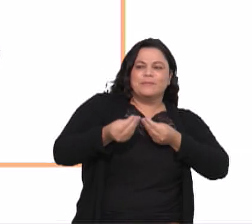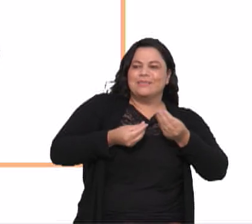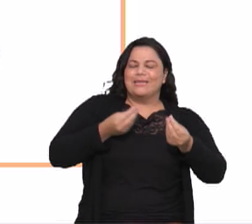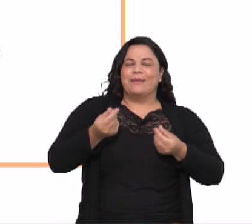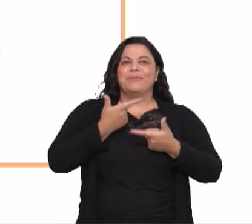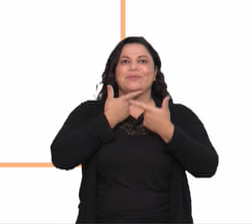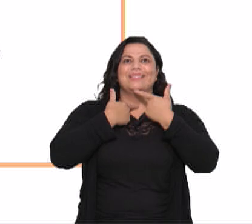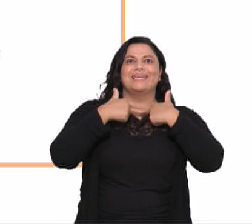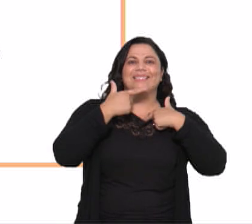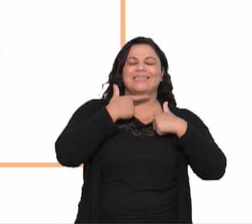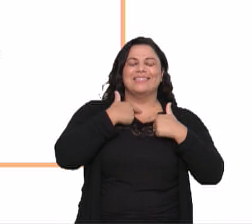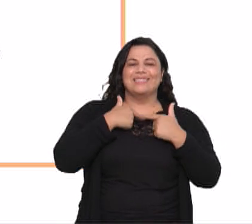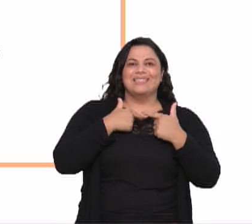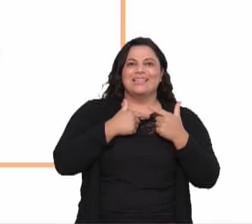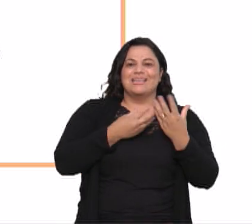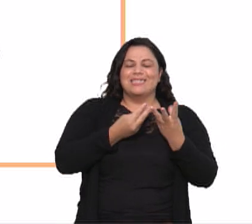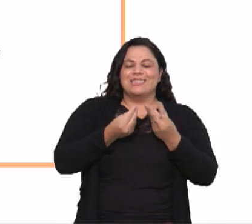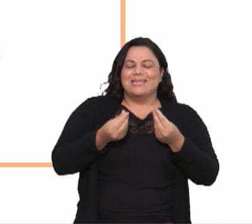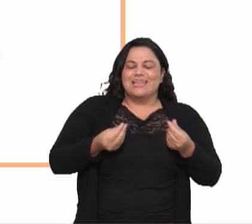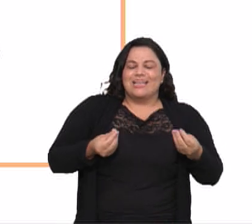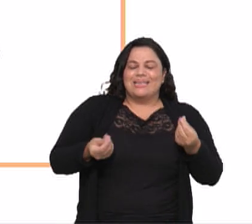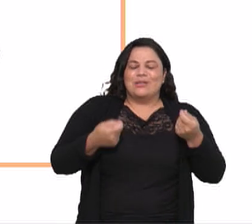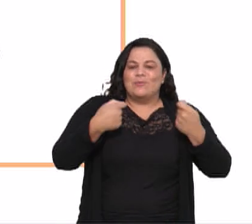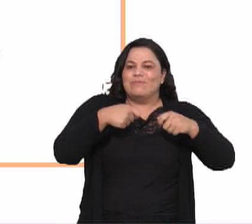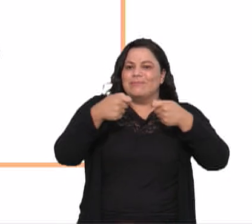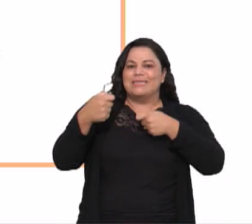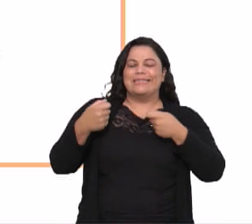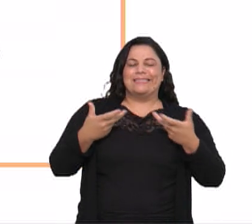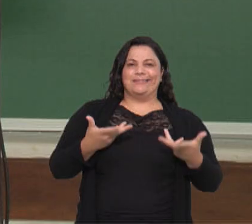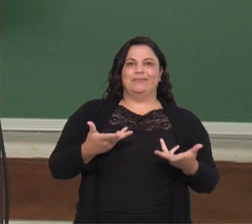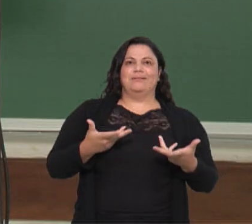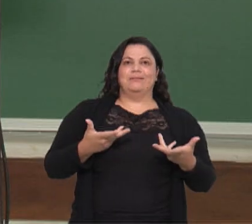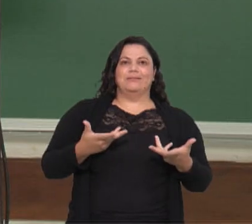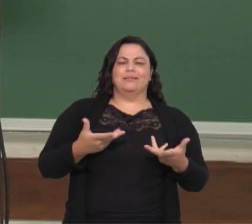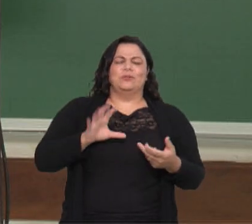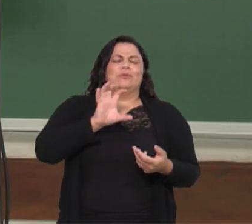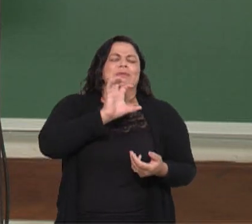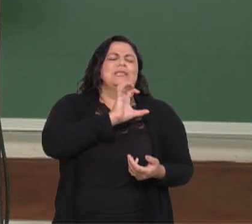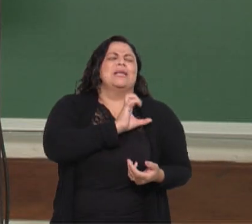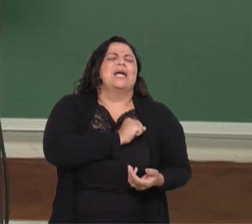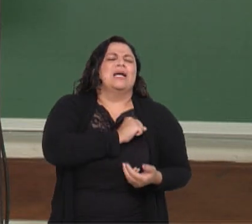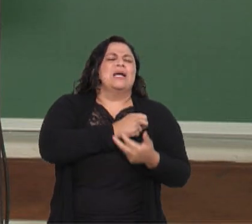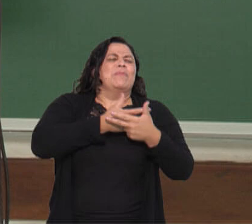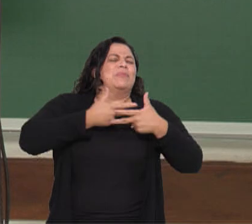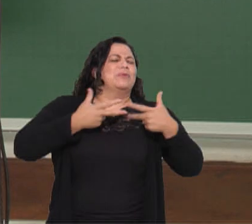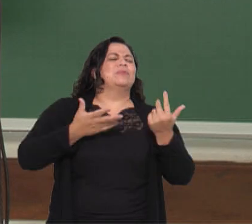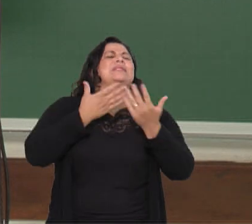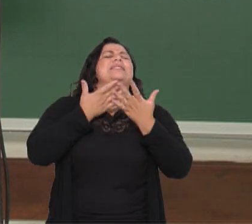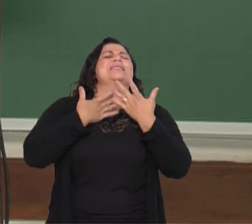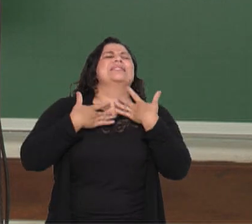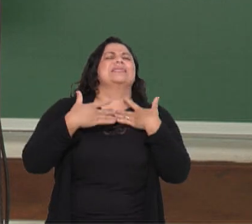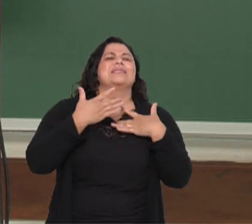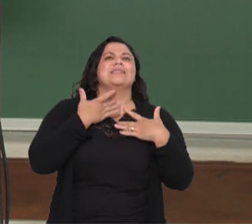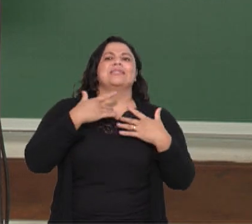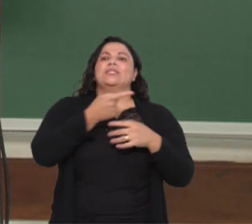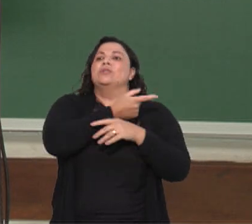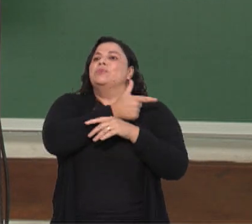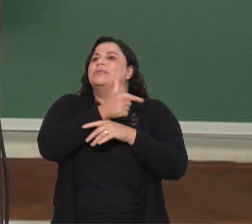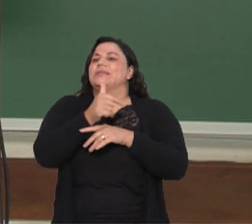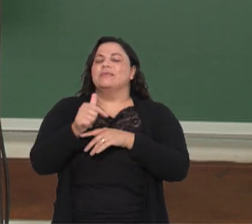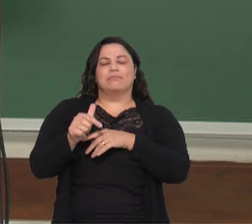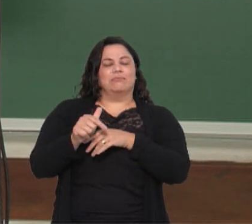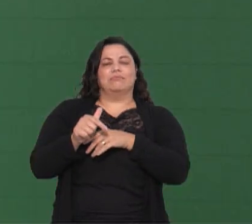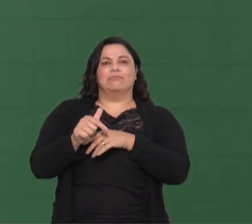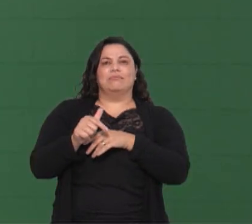deseja aquilo de que é carente. Quando você ama alguma coisa, você deseja aquilo porque você não possui aquilo